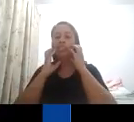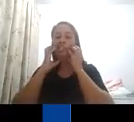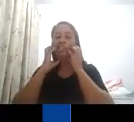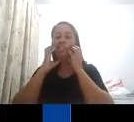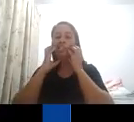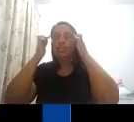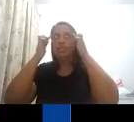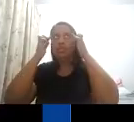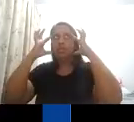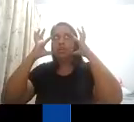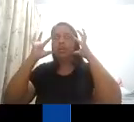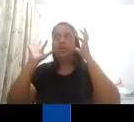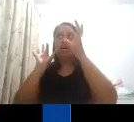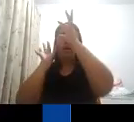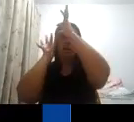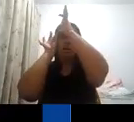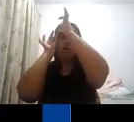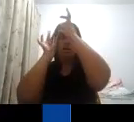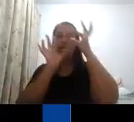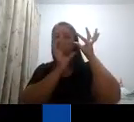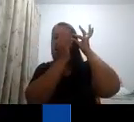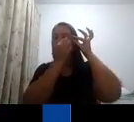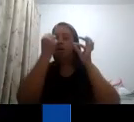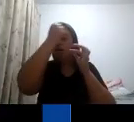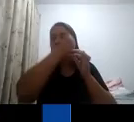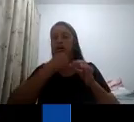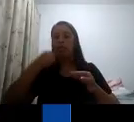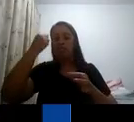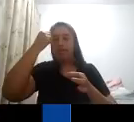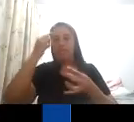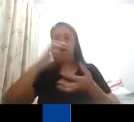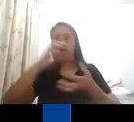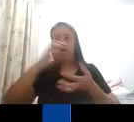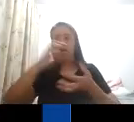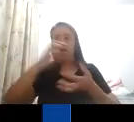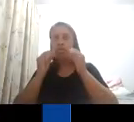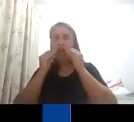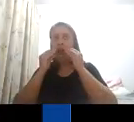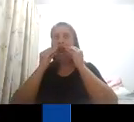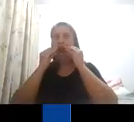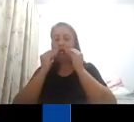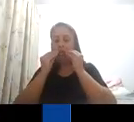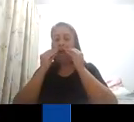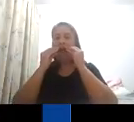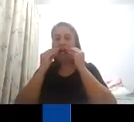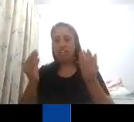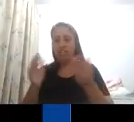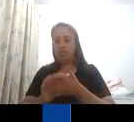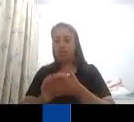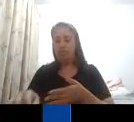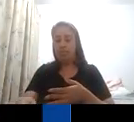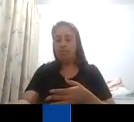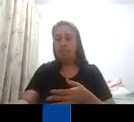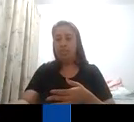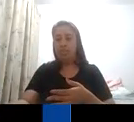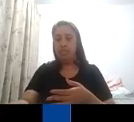mandíbula. Então, são músculos da face aqui, orbicular, que mexe a boca. Então, eu quero os movimentos do pescoço